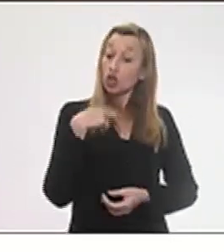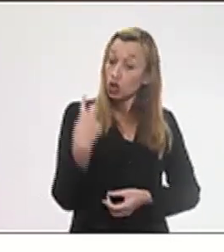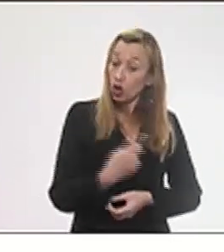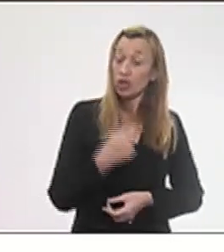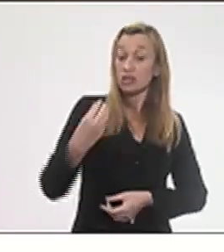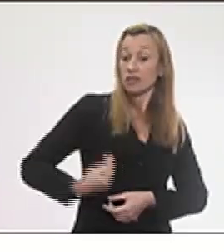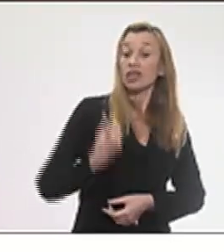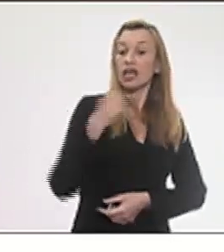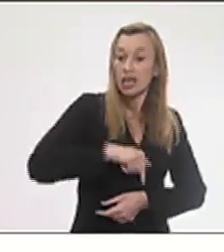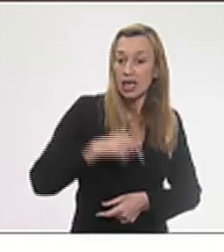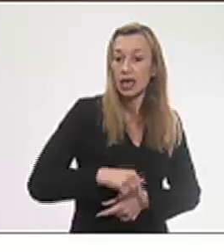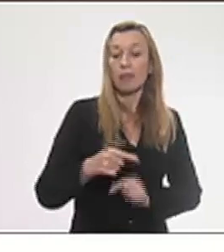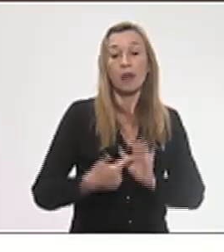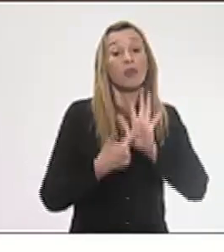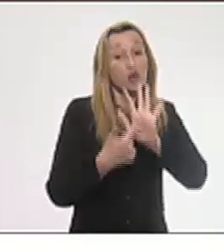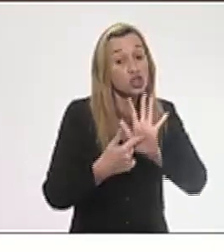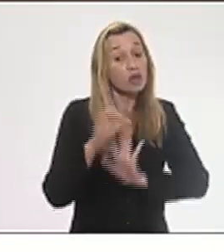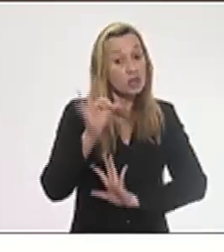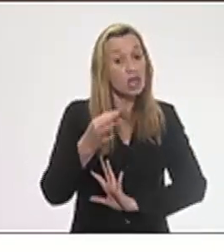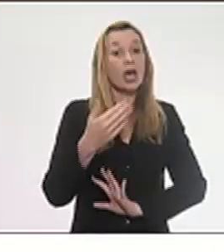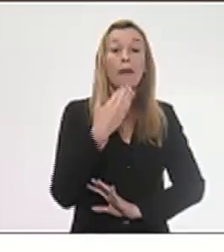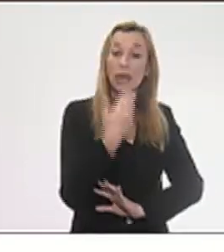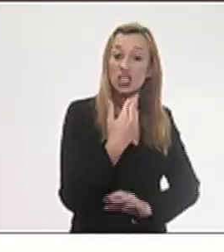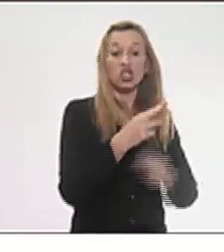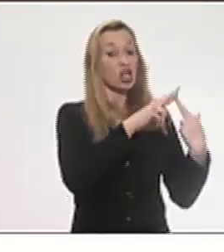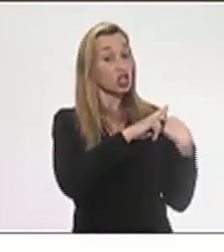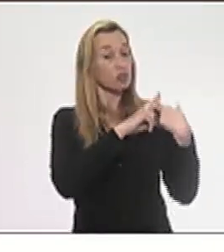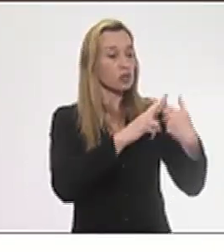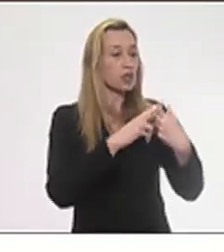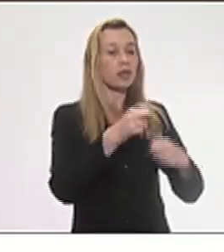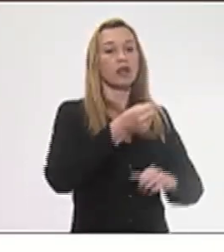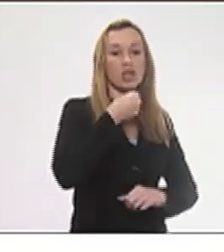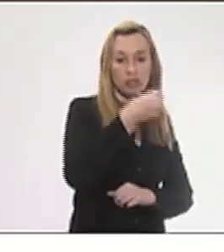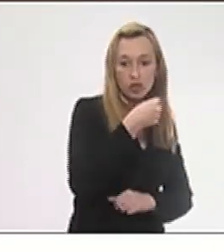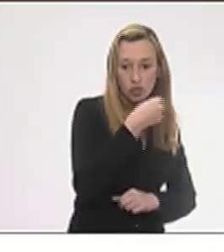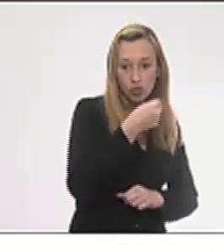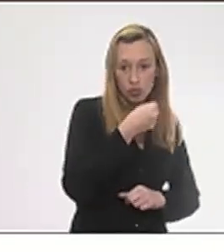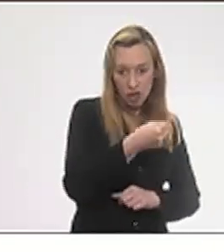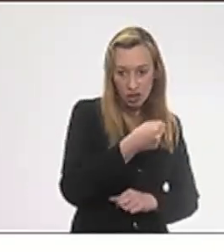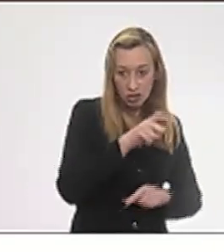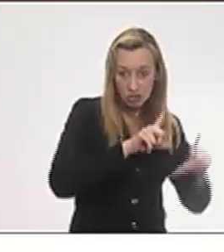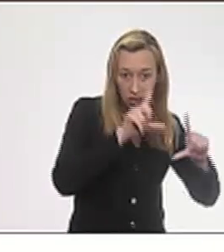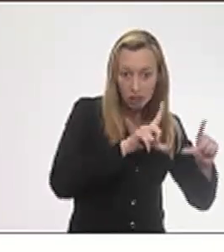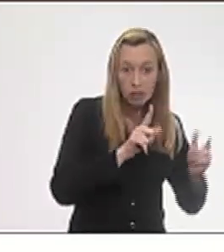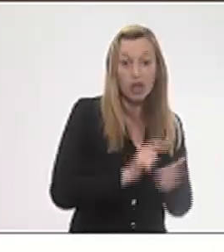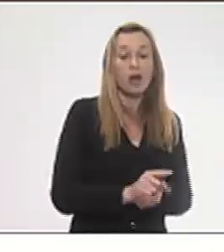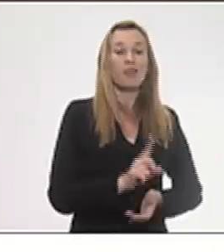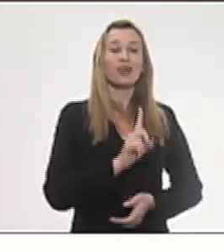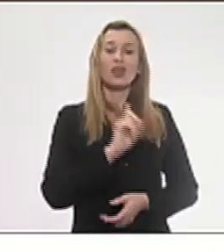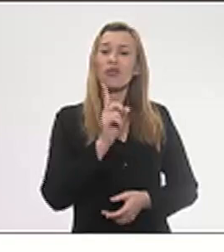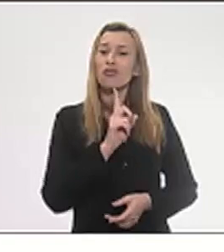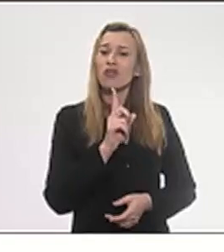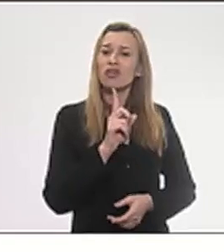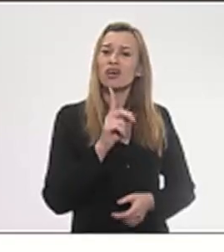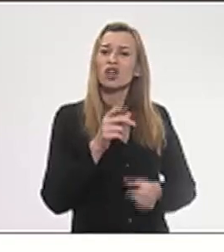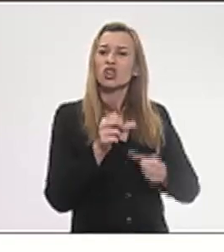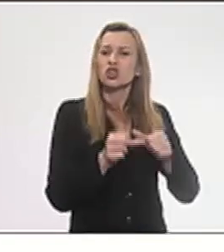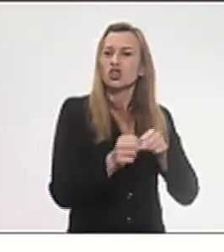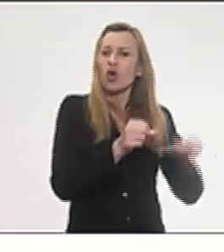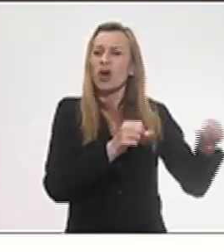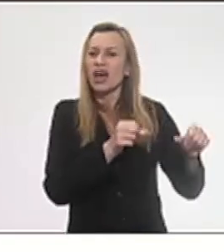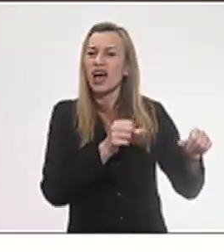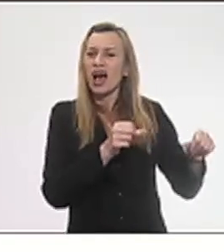transparência, e eu venho aqui pedir responsabilidade aos meios de comunicação para que não venha deturpar o